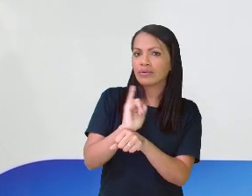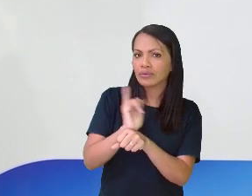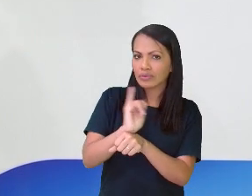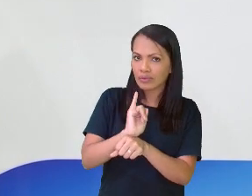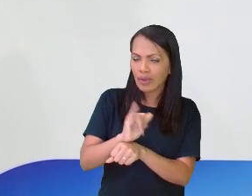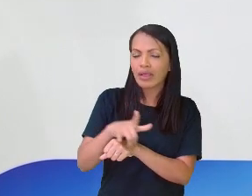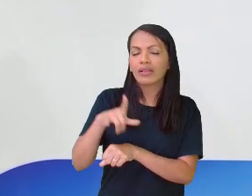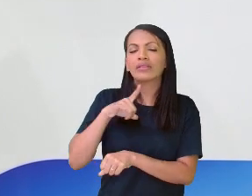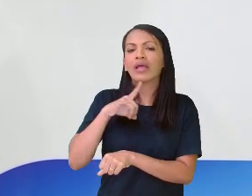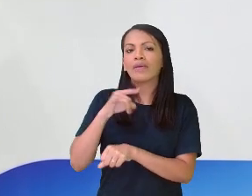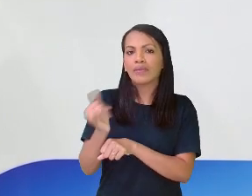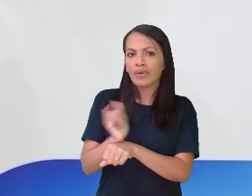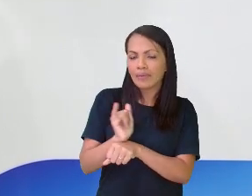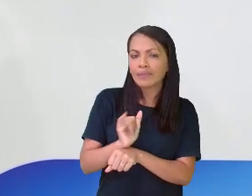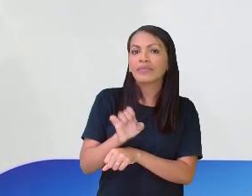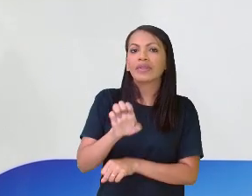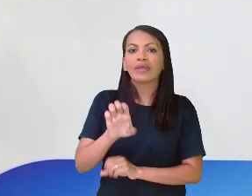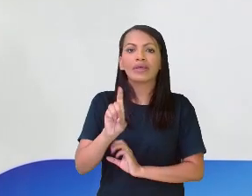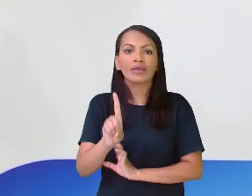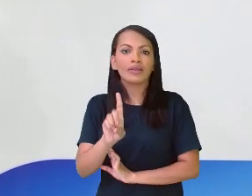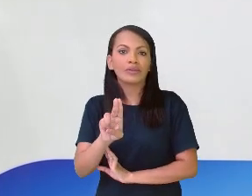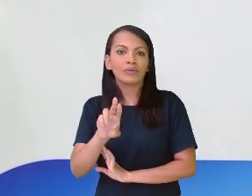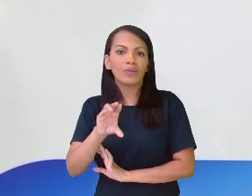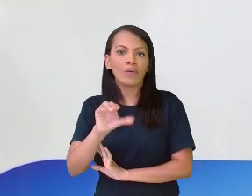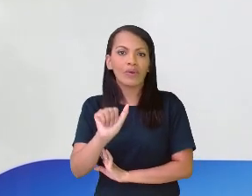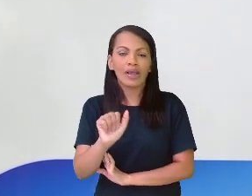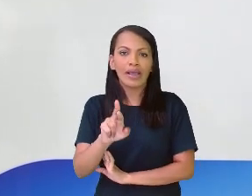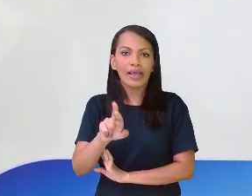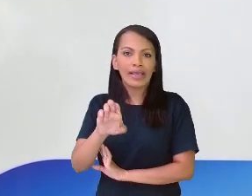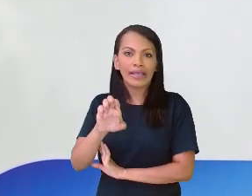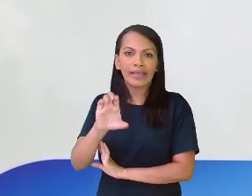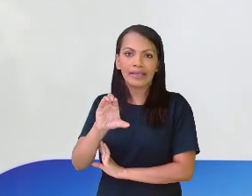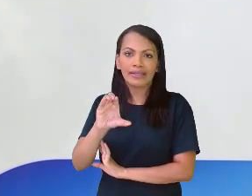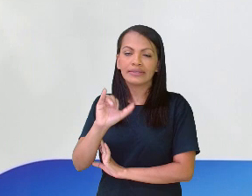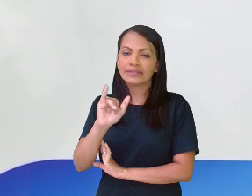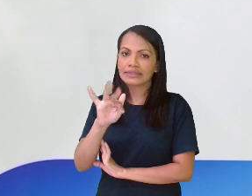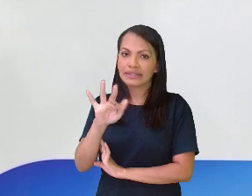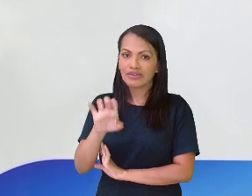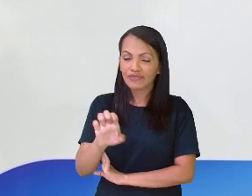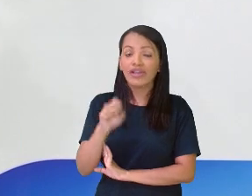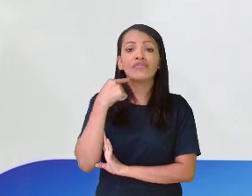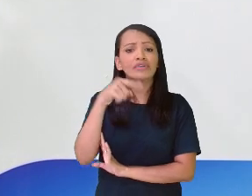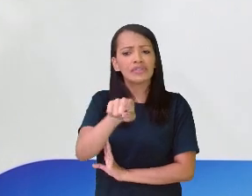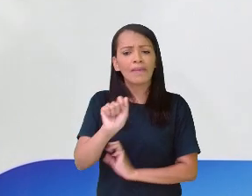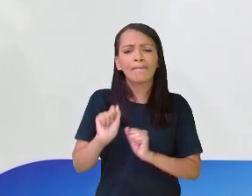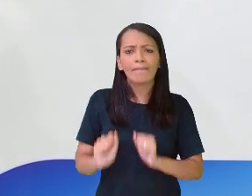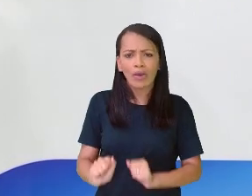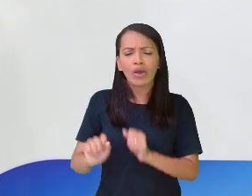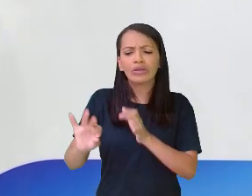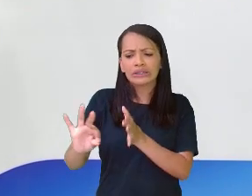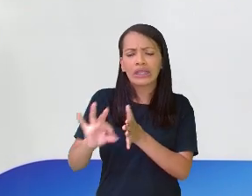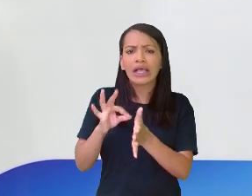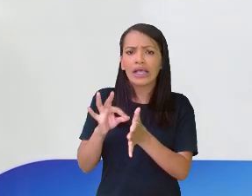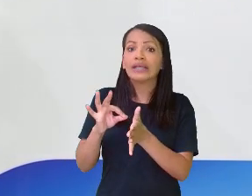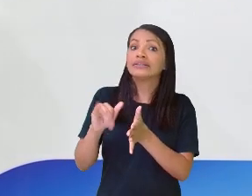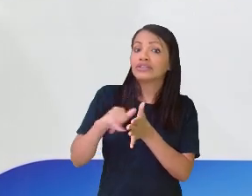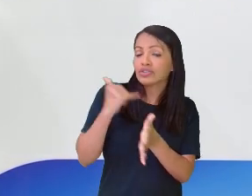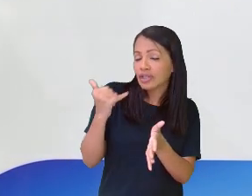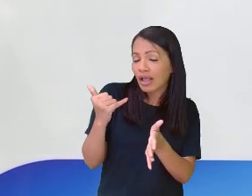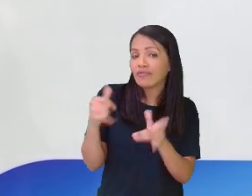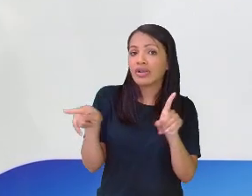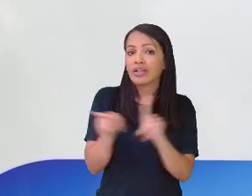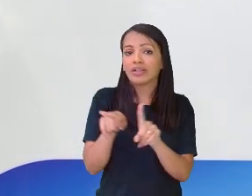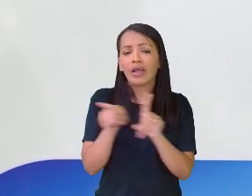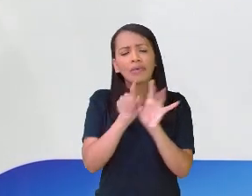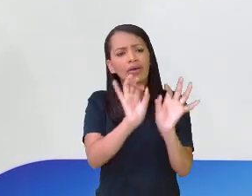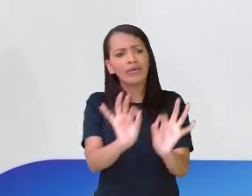Nós temos lá o canal do Educa Recife, você acessa, você se inscreve, aproveita, assiste as aulas do quarto ano e